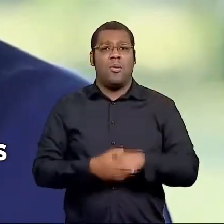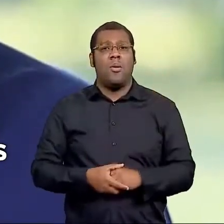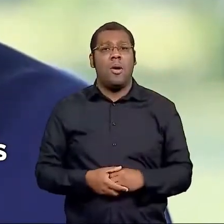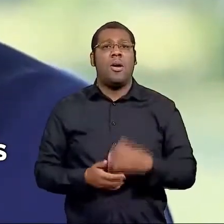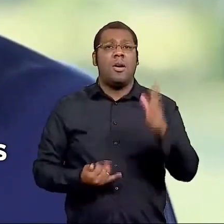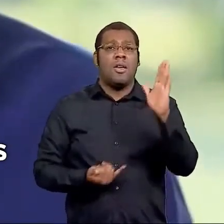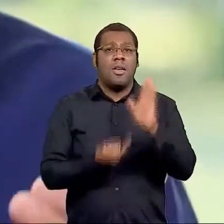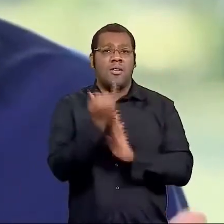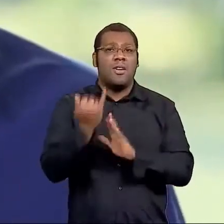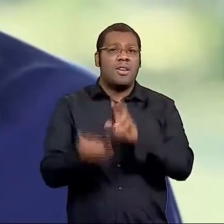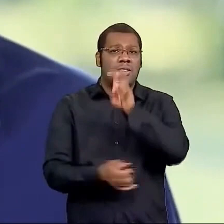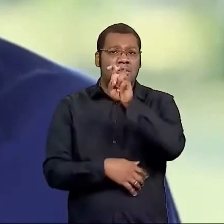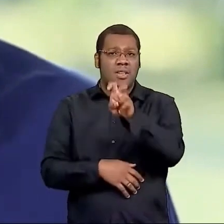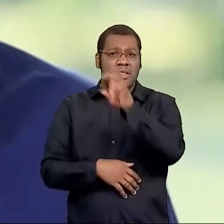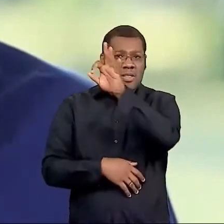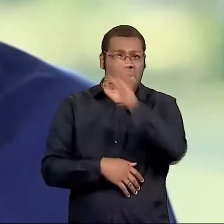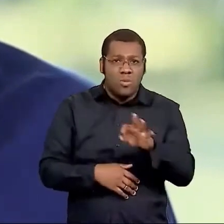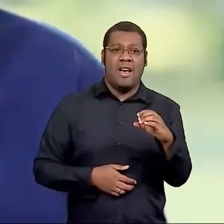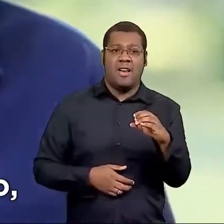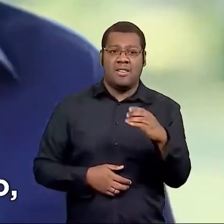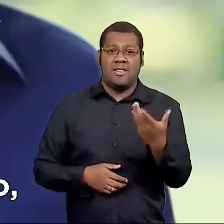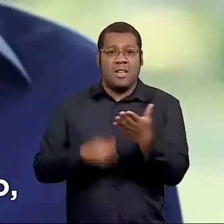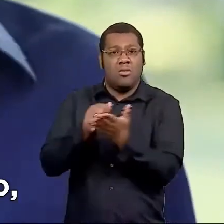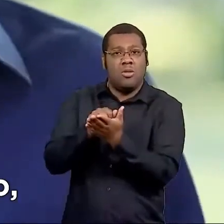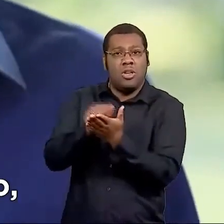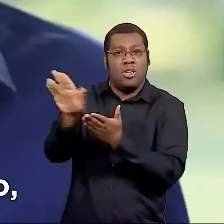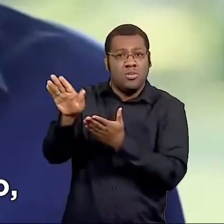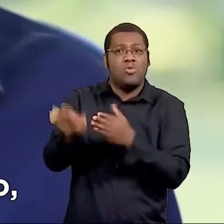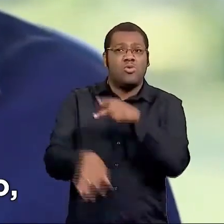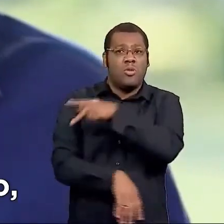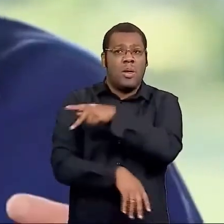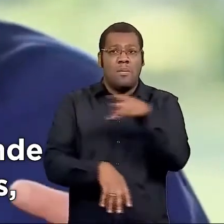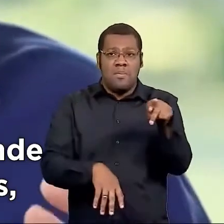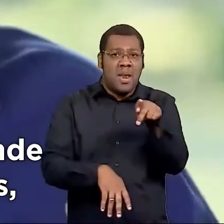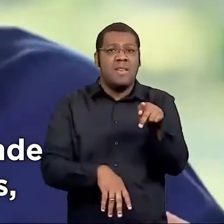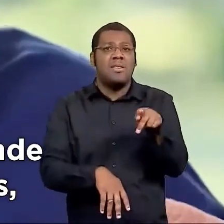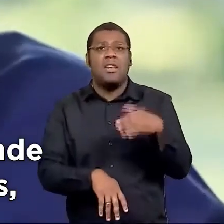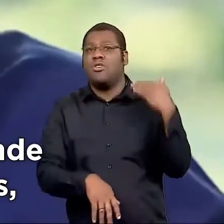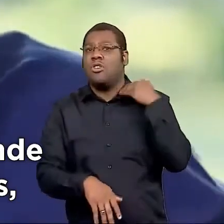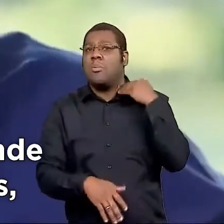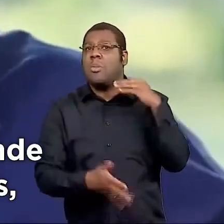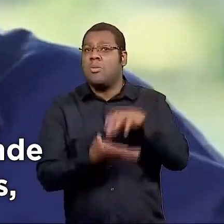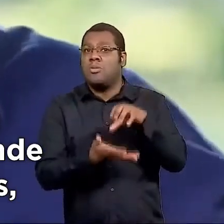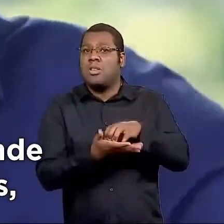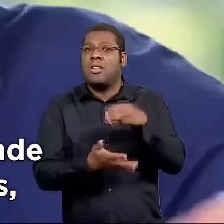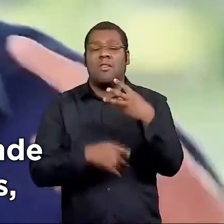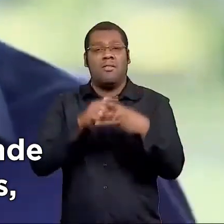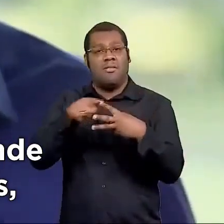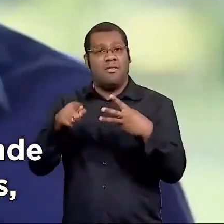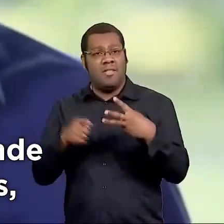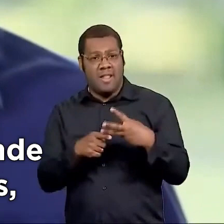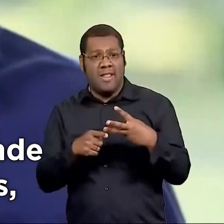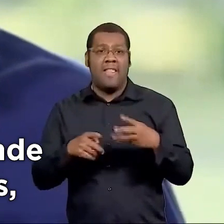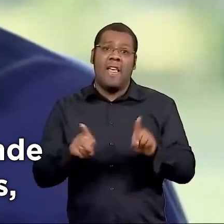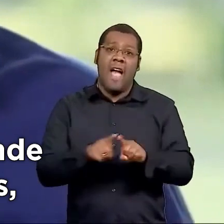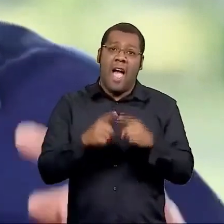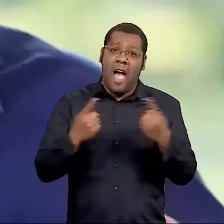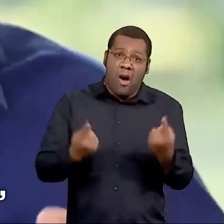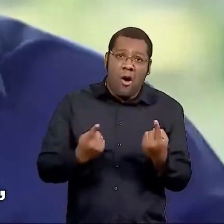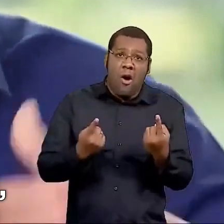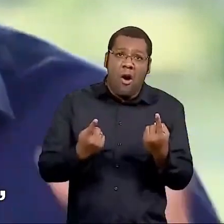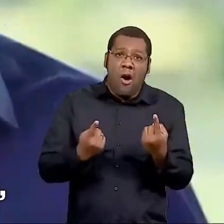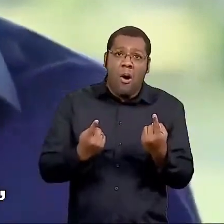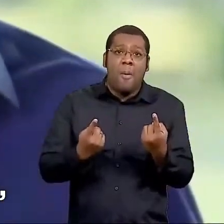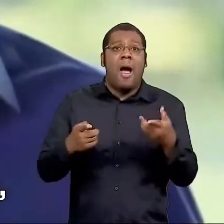de juro tem que estar nesse nível Qual é a explicação agora você tem um cidadão que me parece que não entenda absolutamente nada de país